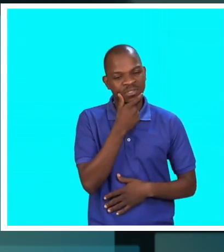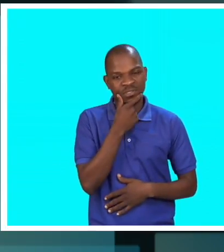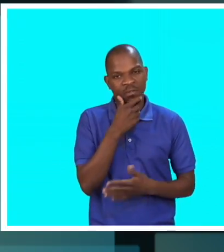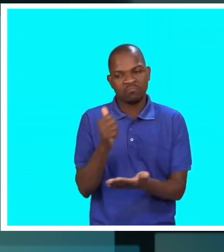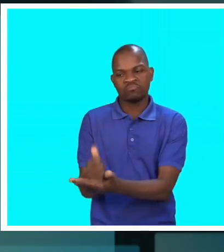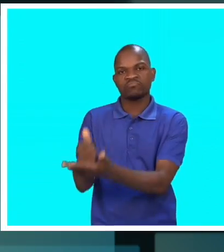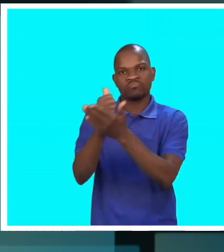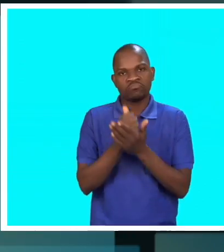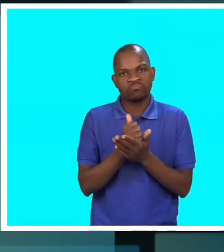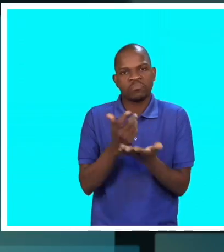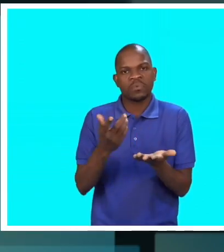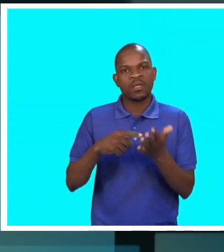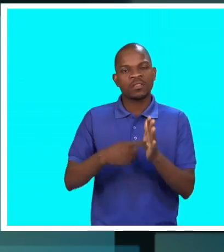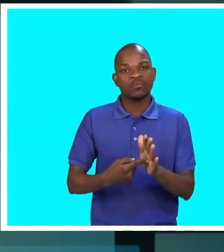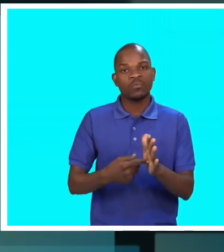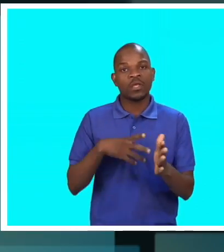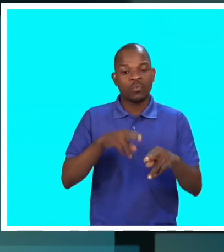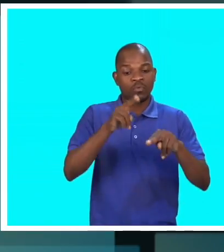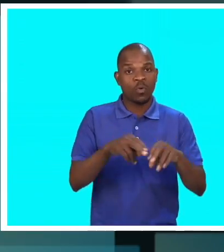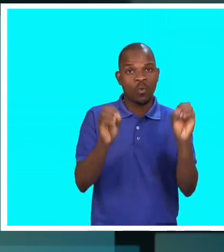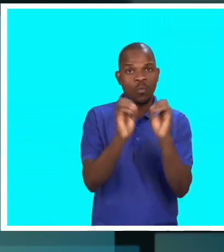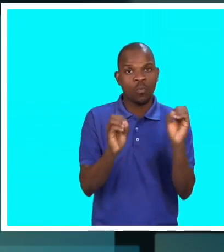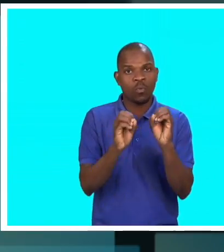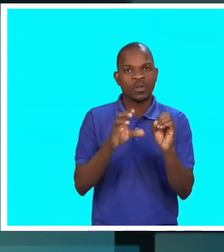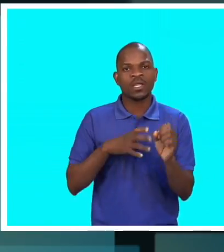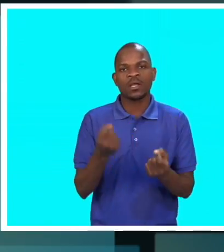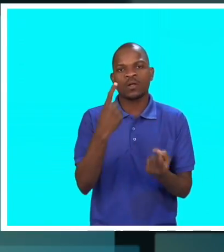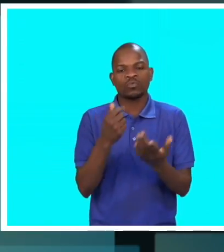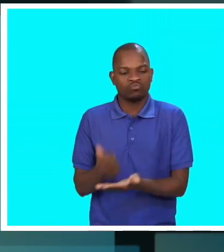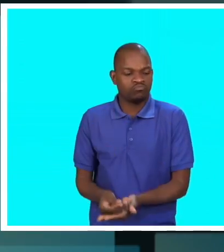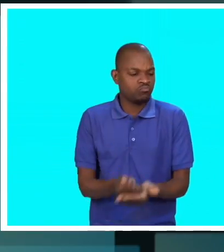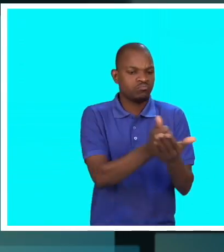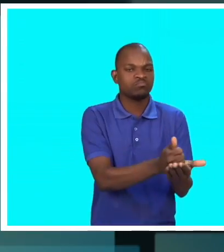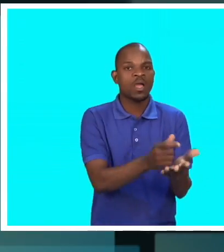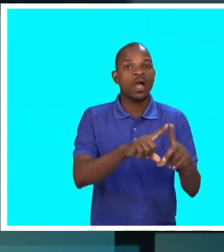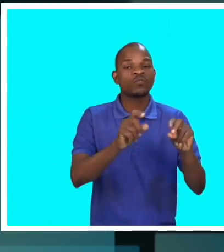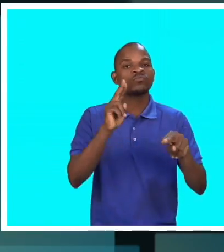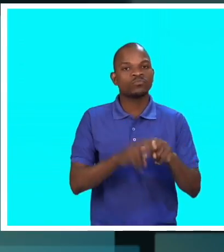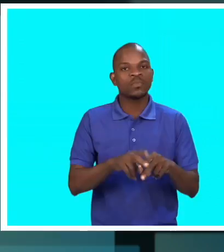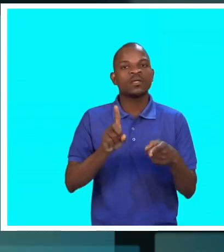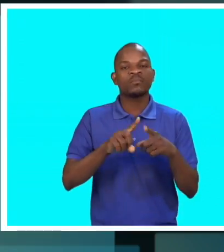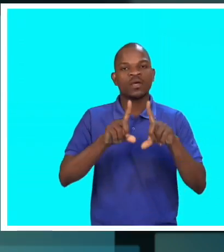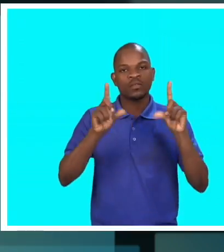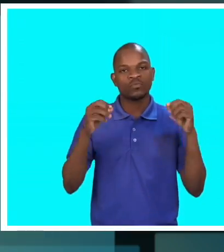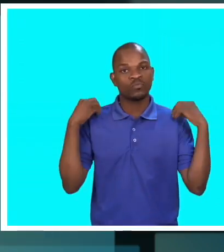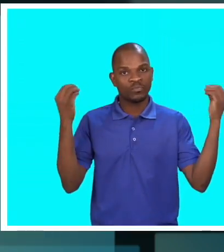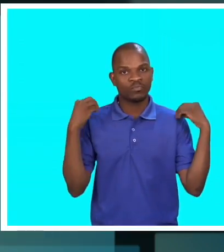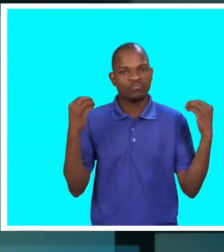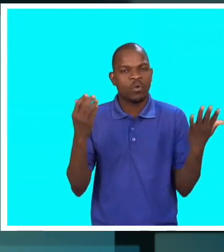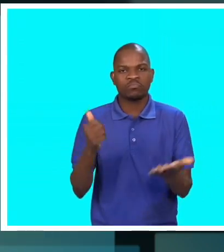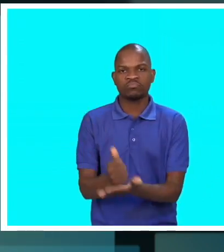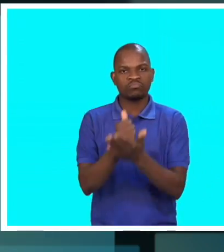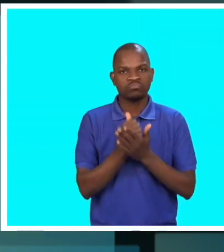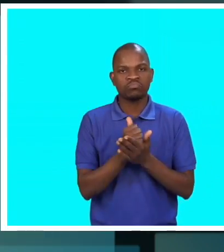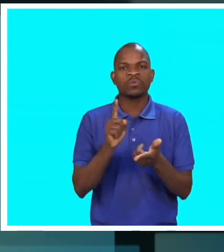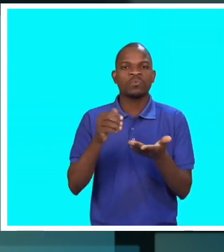Sim, me ajudam. Às vezes, se eu não apanhei cadeira, às vezes me dá cadeira, a gente me fez a terapia também.